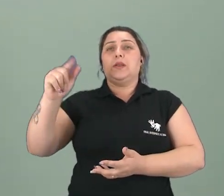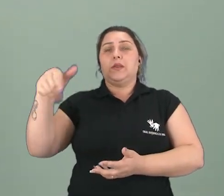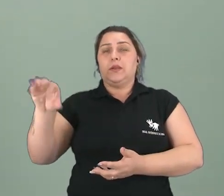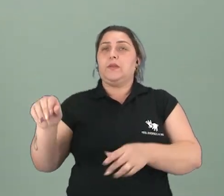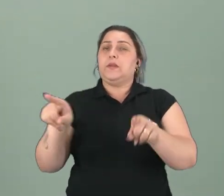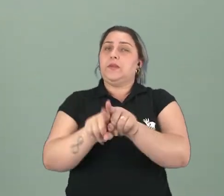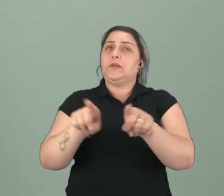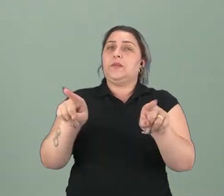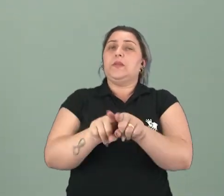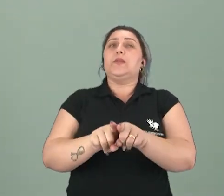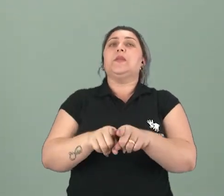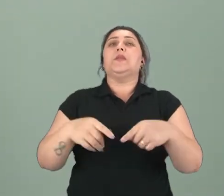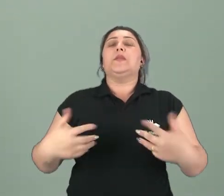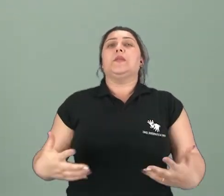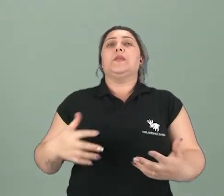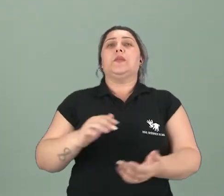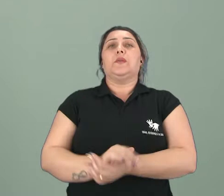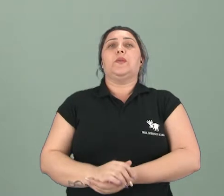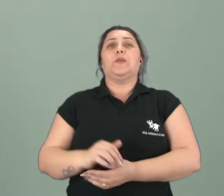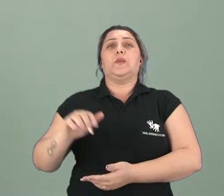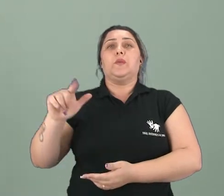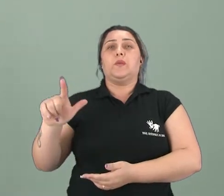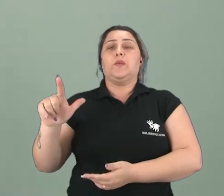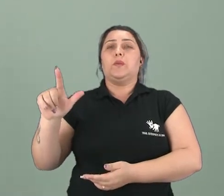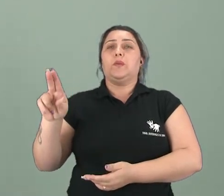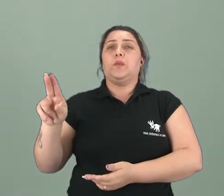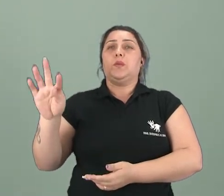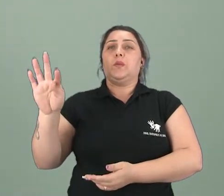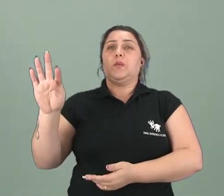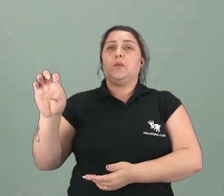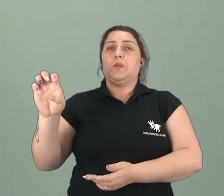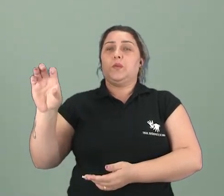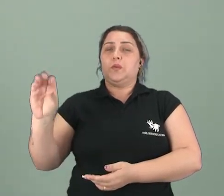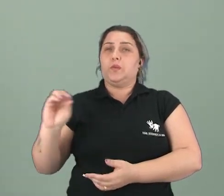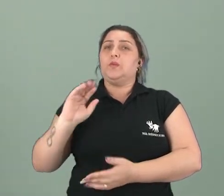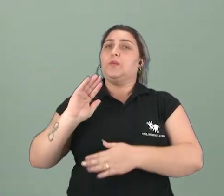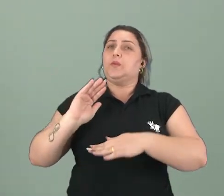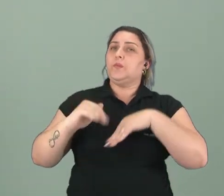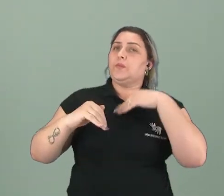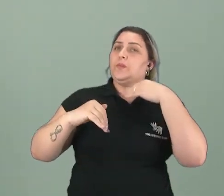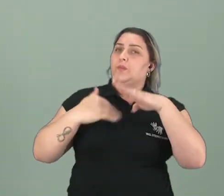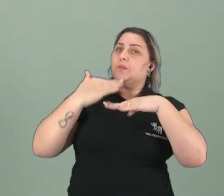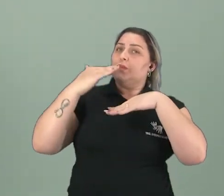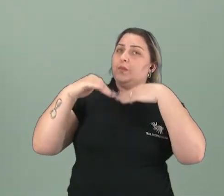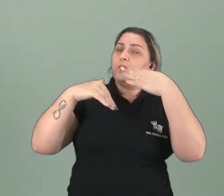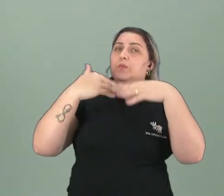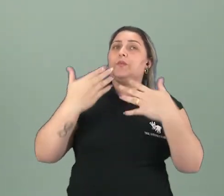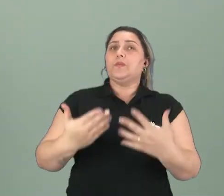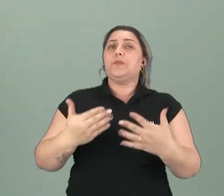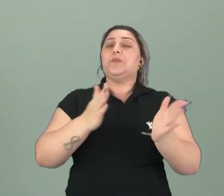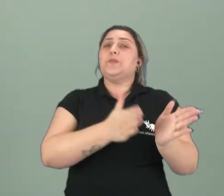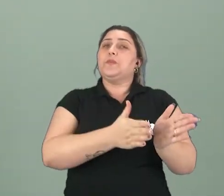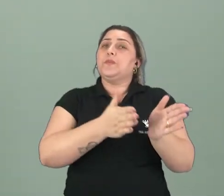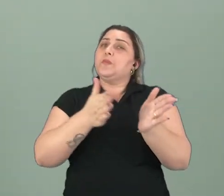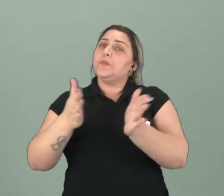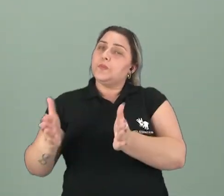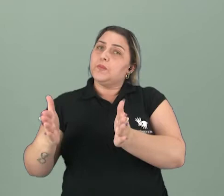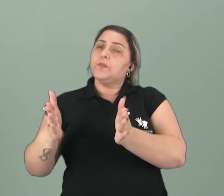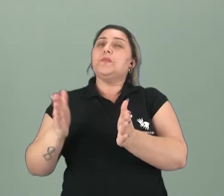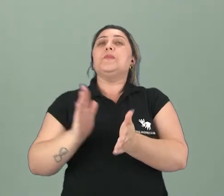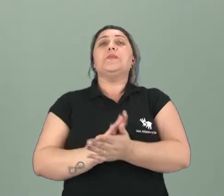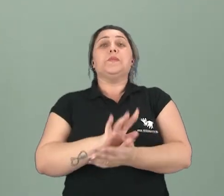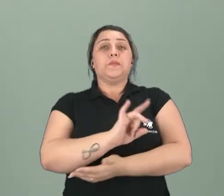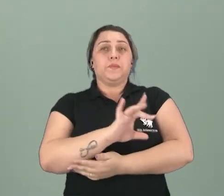a formação do corpo lúteo. Então, perceba que é como se fosse passando aí, certas etapas, certos dias, para